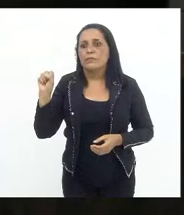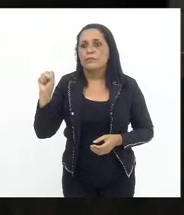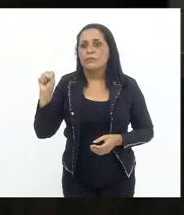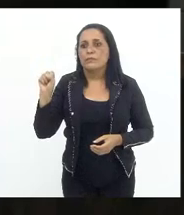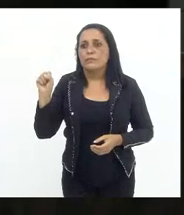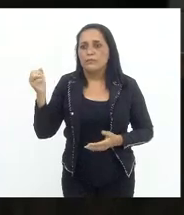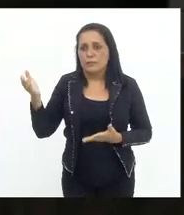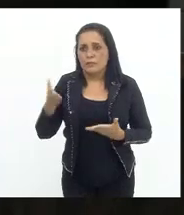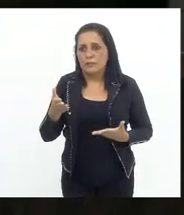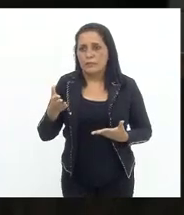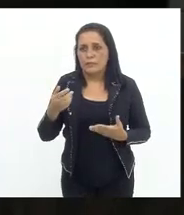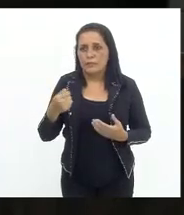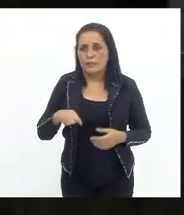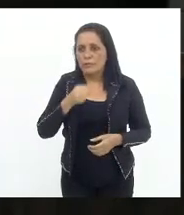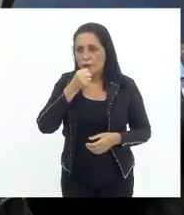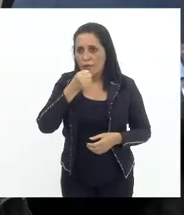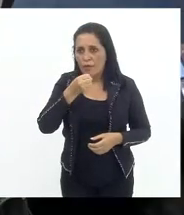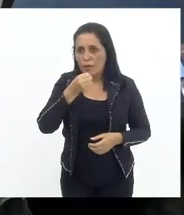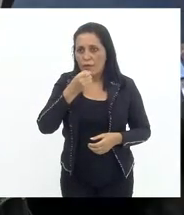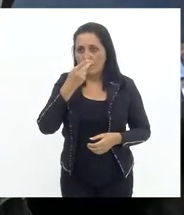Vem aqui dar parecer, meu amigo.